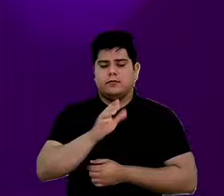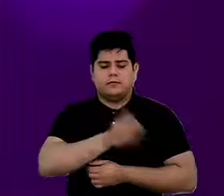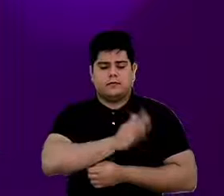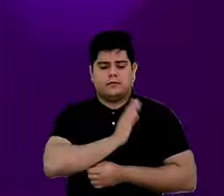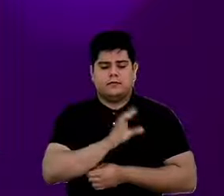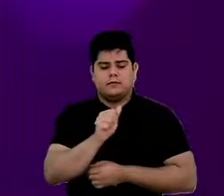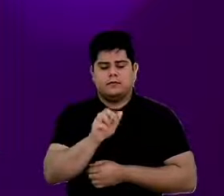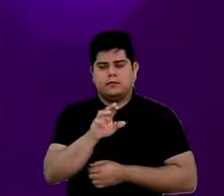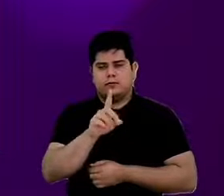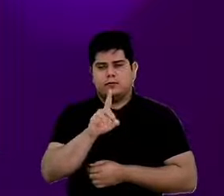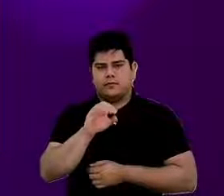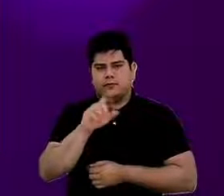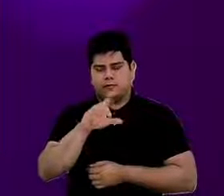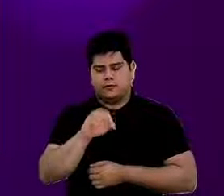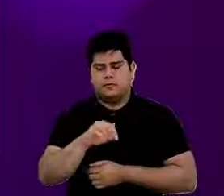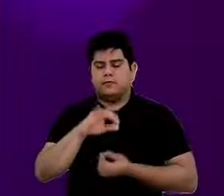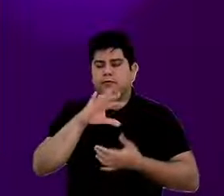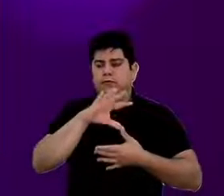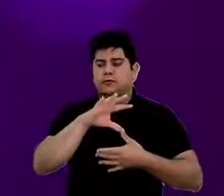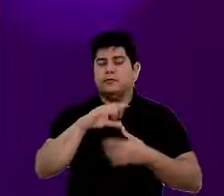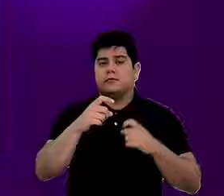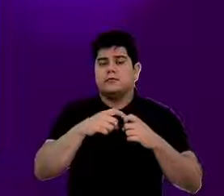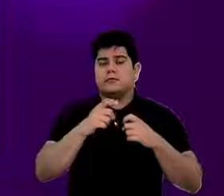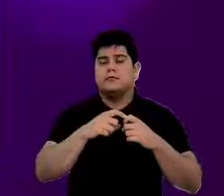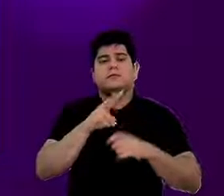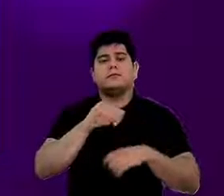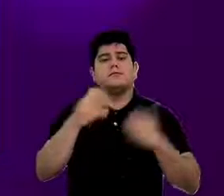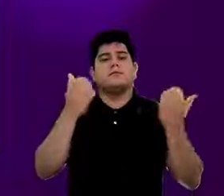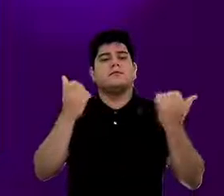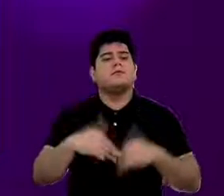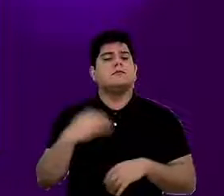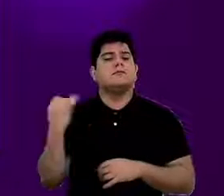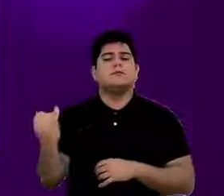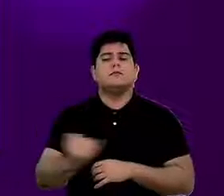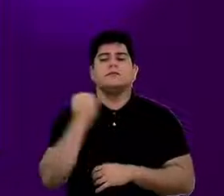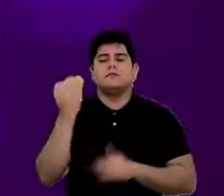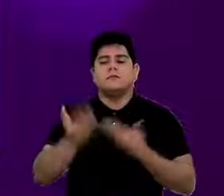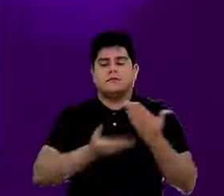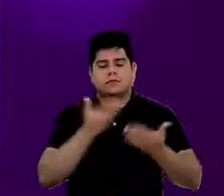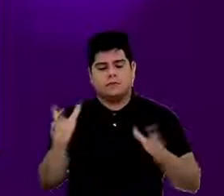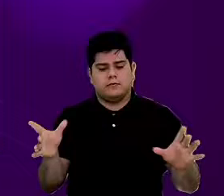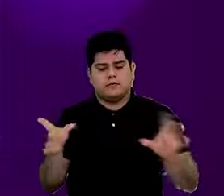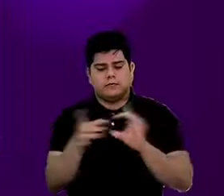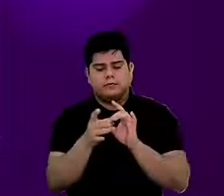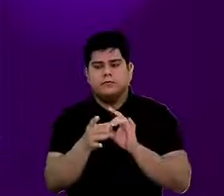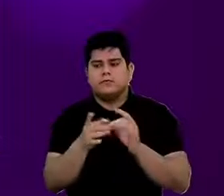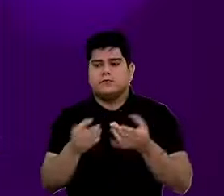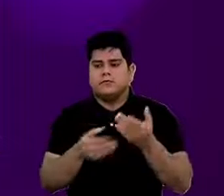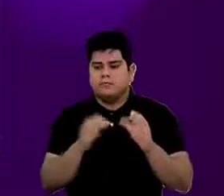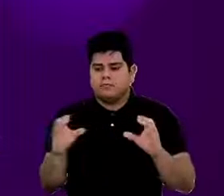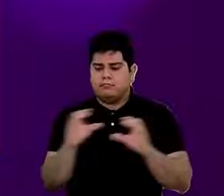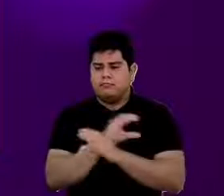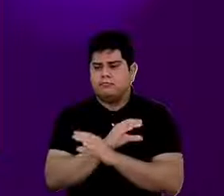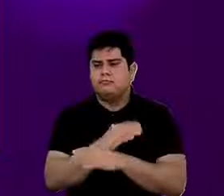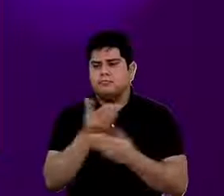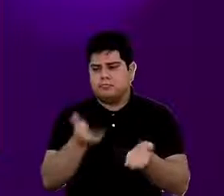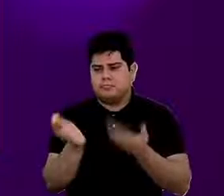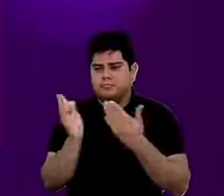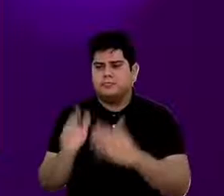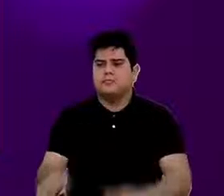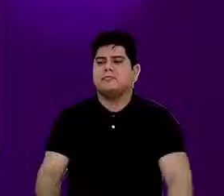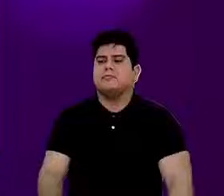América Serviço Médico e que vai nos falar sobre a importância do cuidado integrado e integral. Por favor,